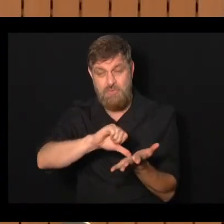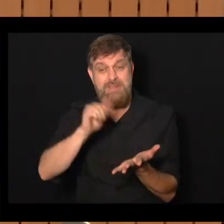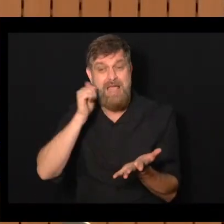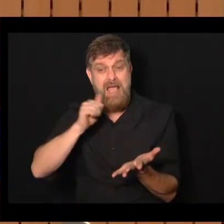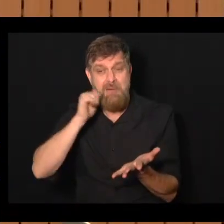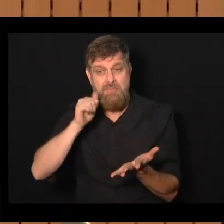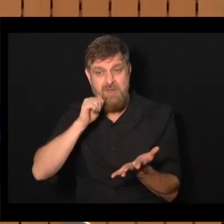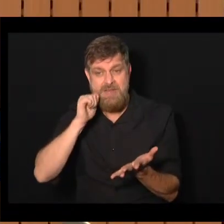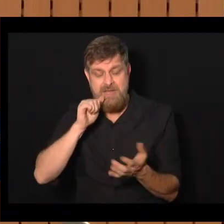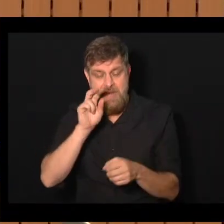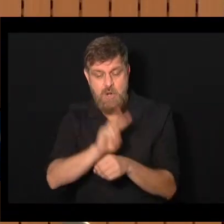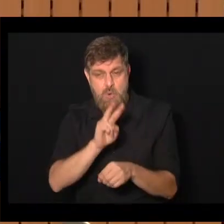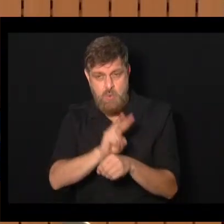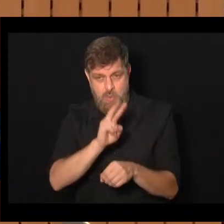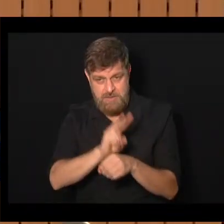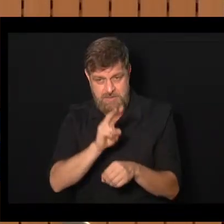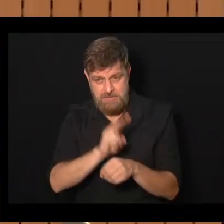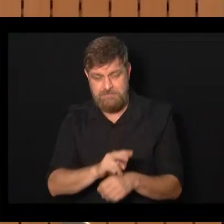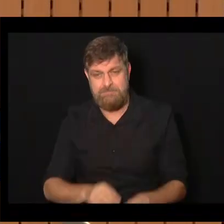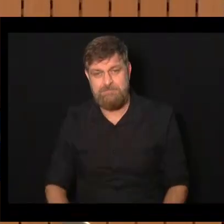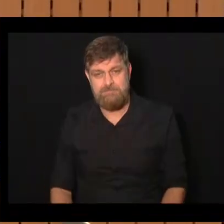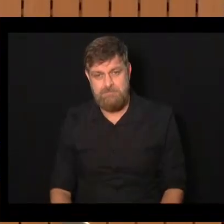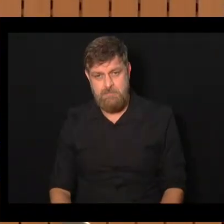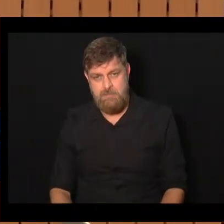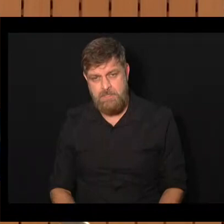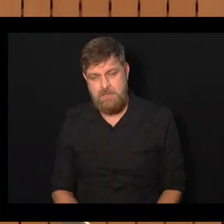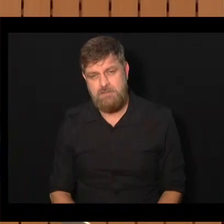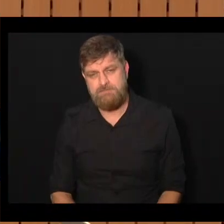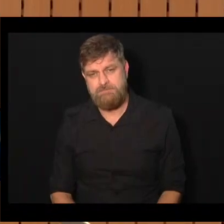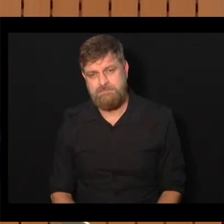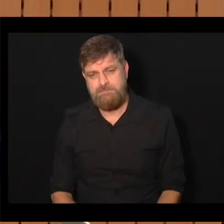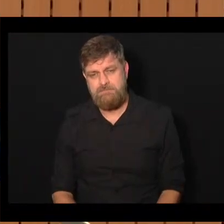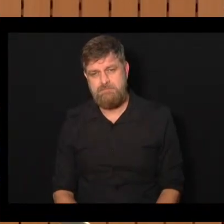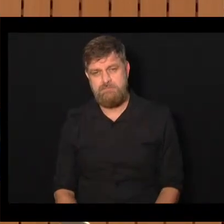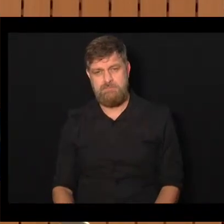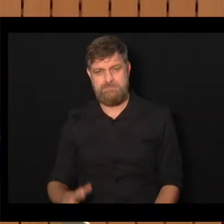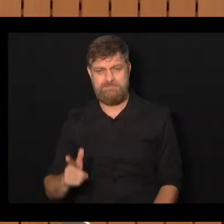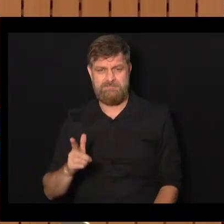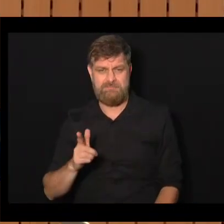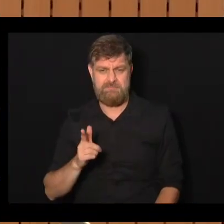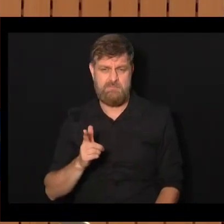Mulher, especificamente ali da Defensoria Pública. Houveram